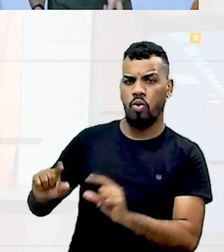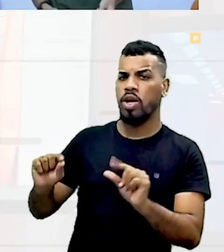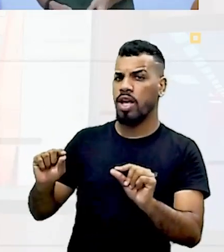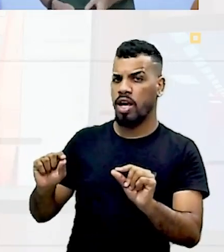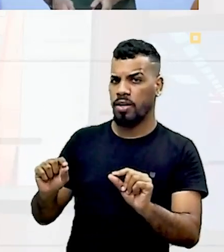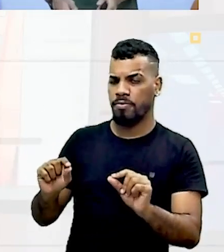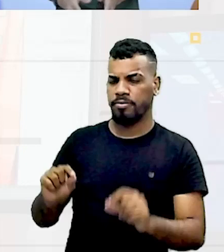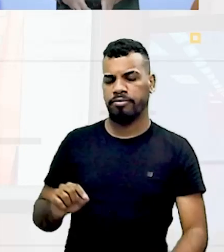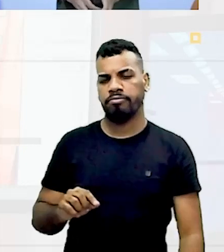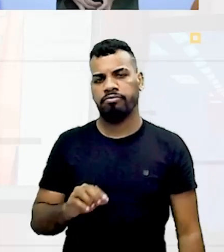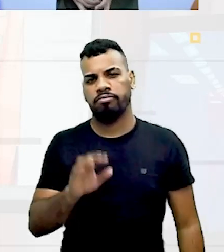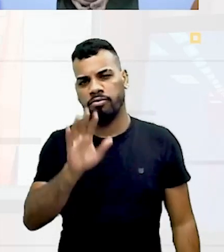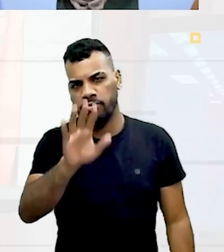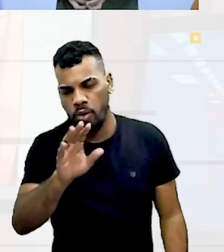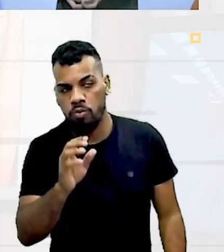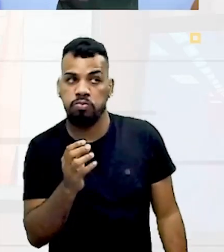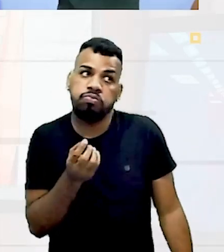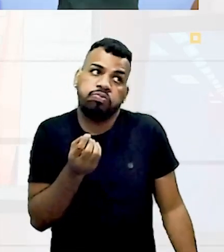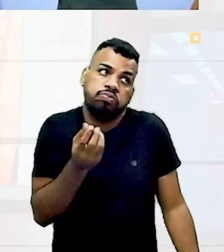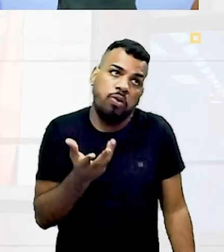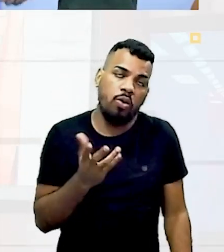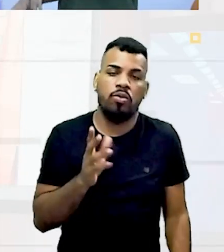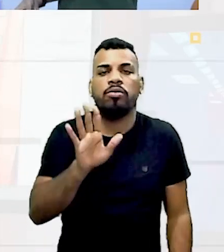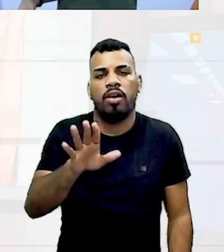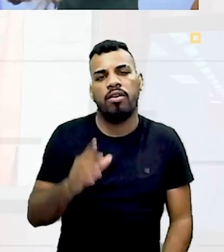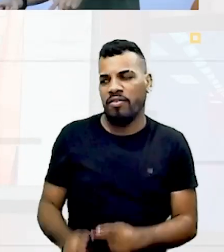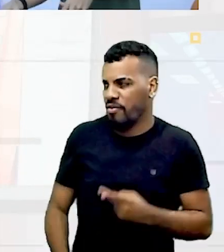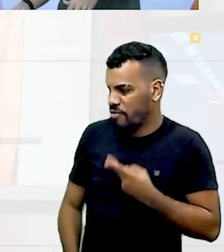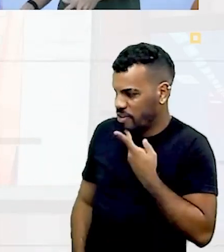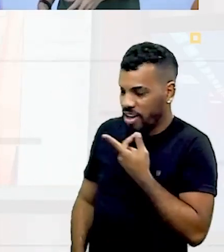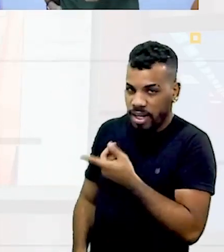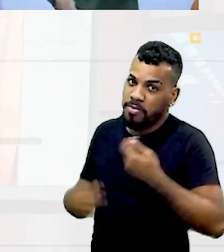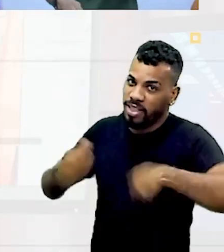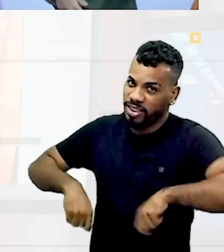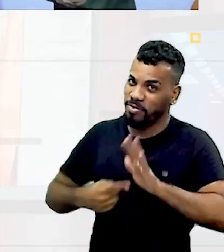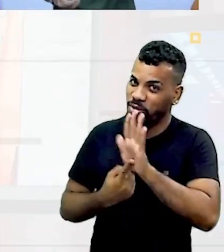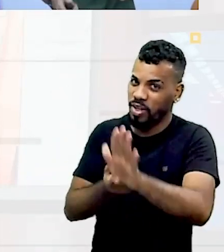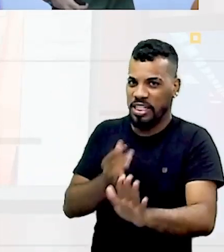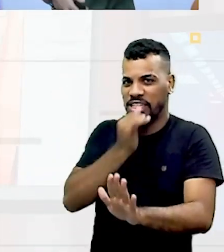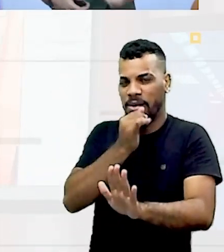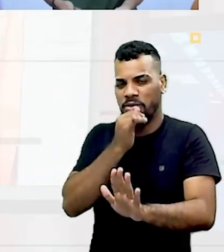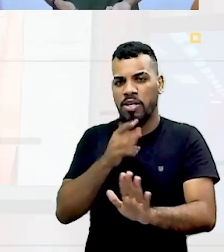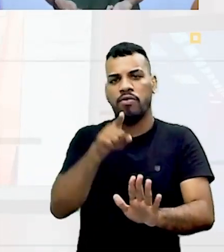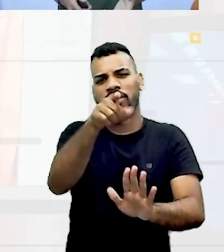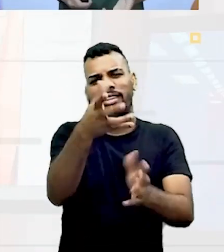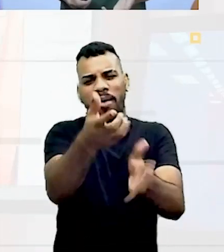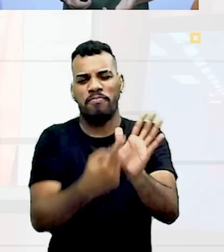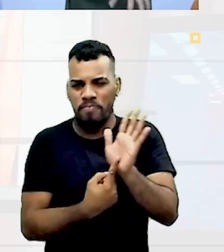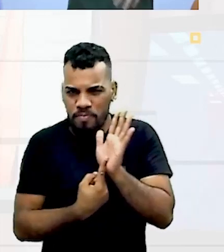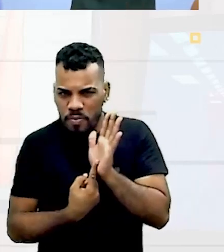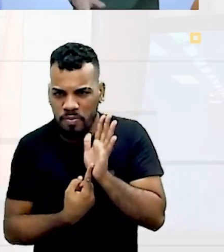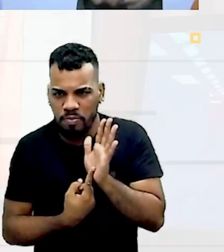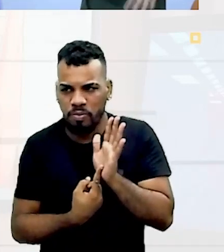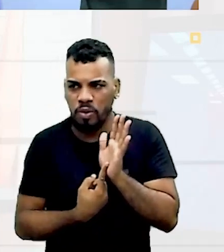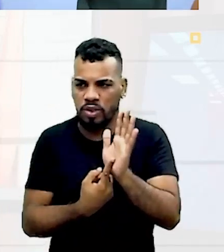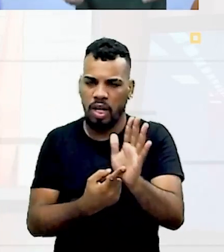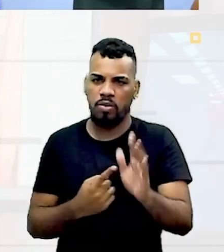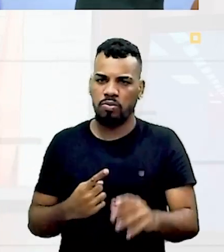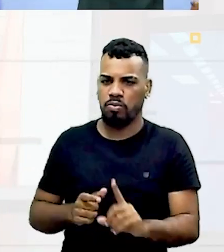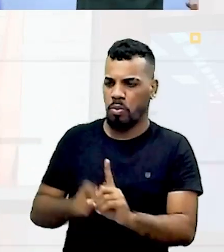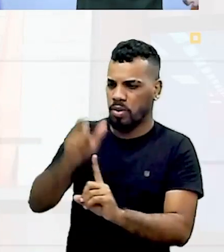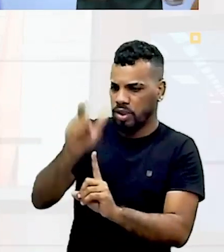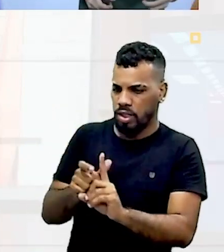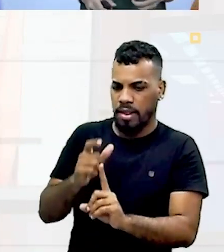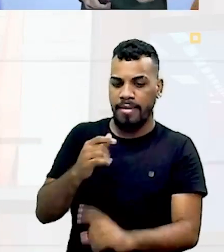secundária? Bom, é muito bom falar dela com exemplos. Por exemplo, se você quer demonstrar que um personagem, um alguém